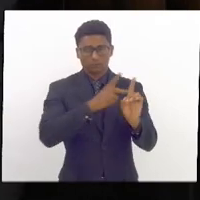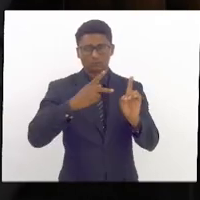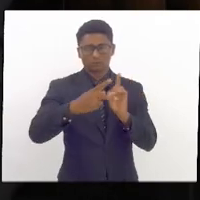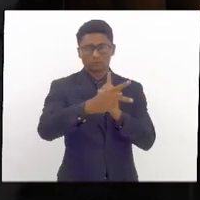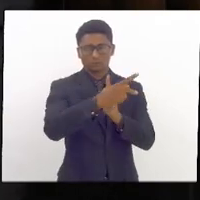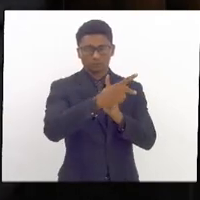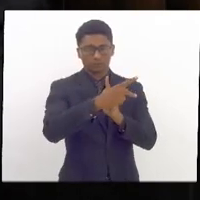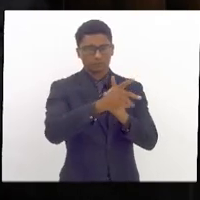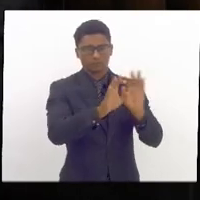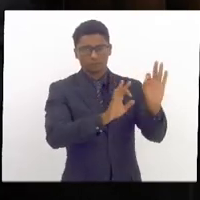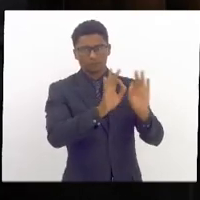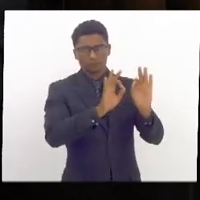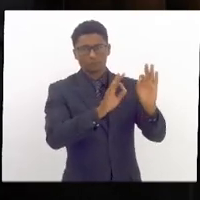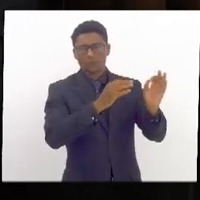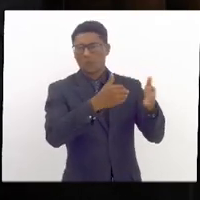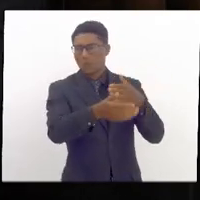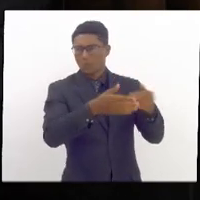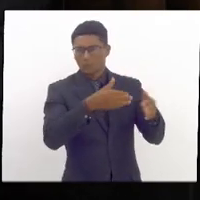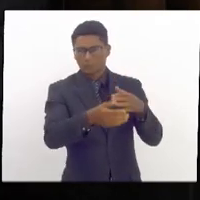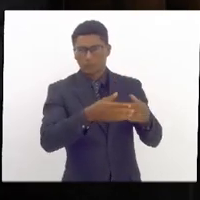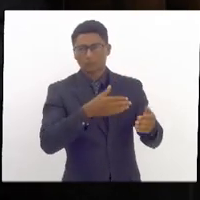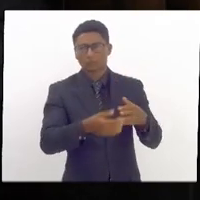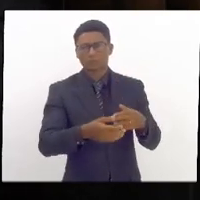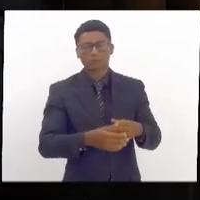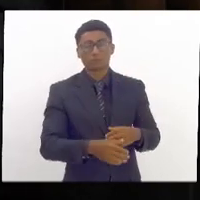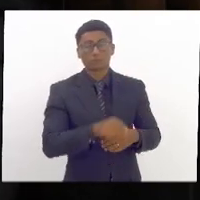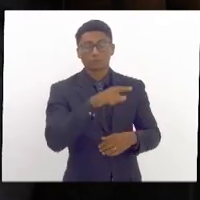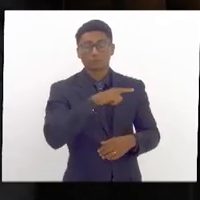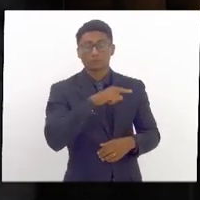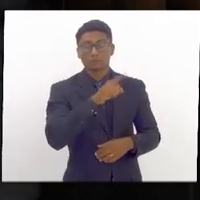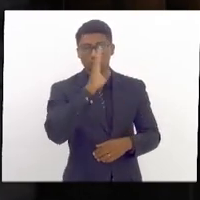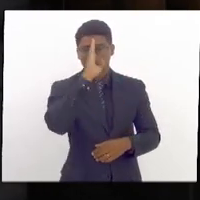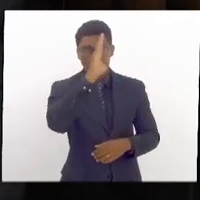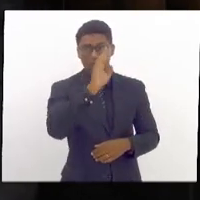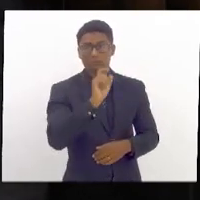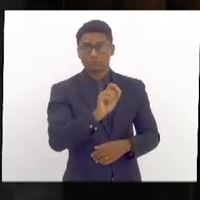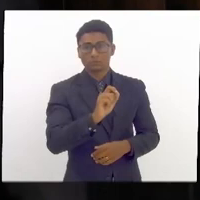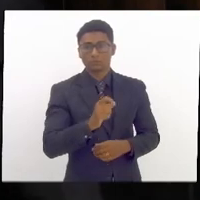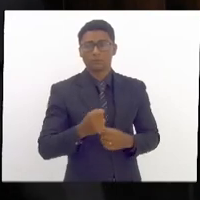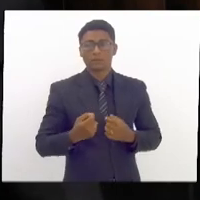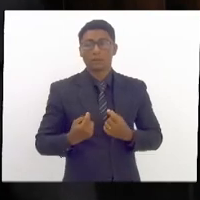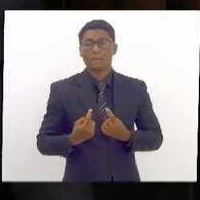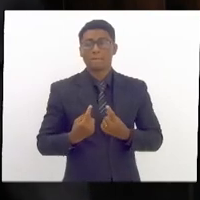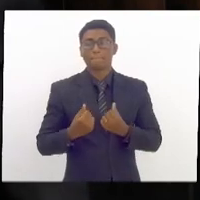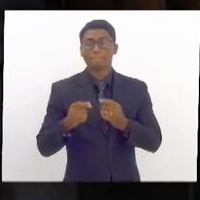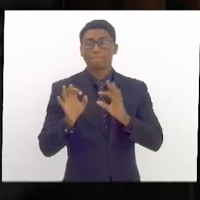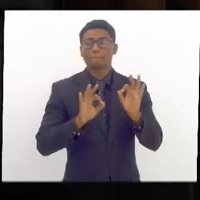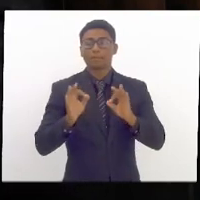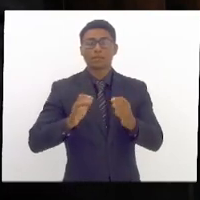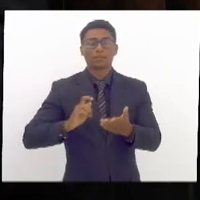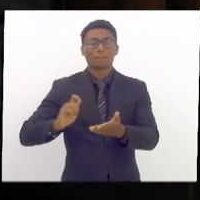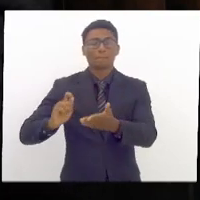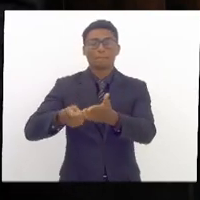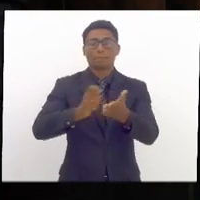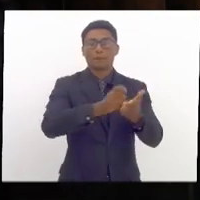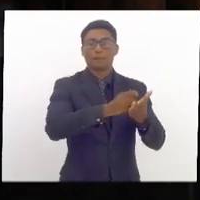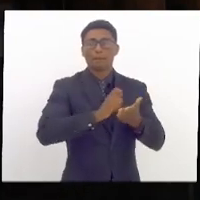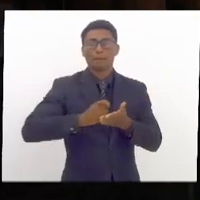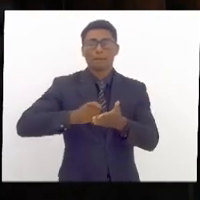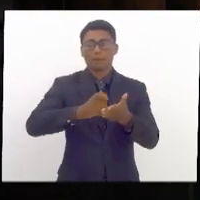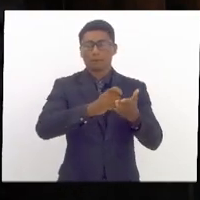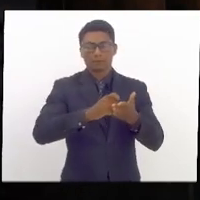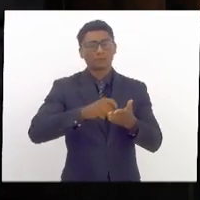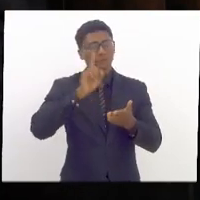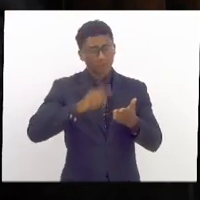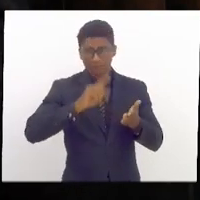qualquer regime previdenciário tem como espinha dorsal o plano de custeio e benefícios. Falava com o deputado Jari. O plano de